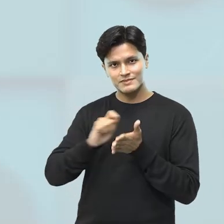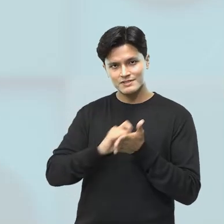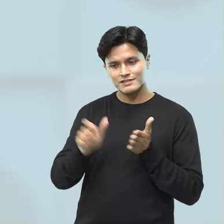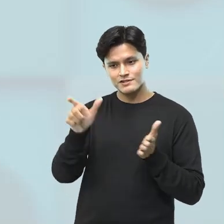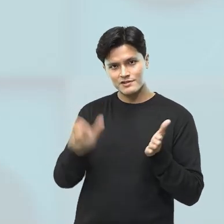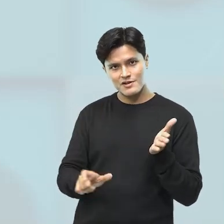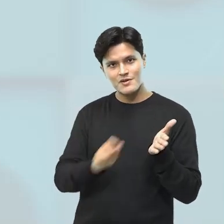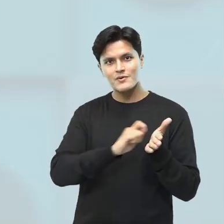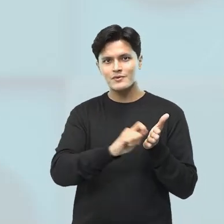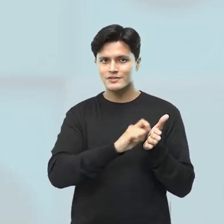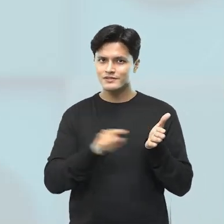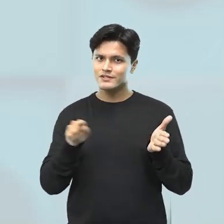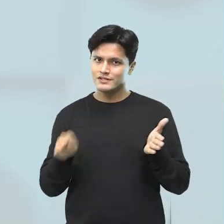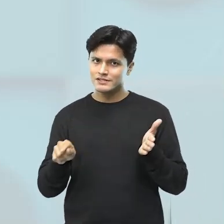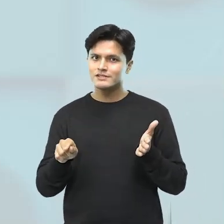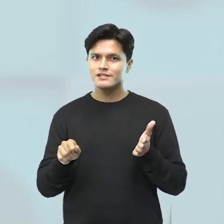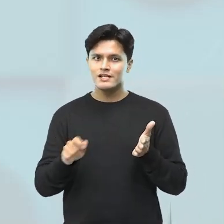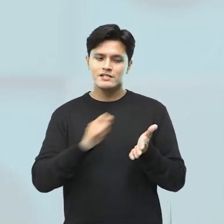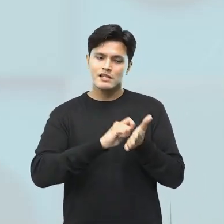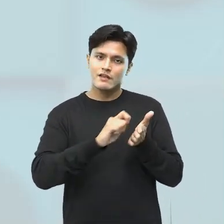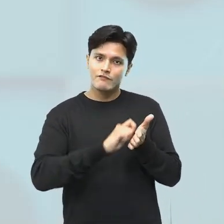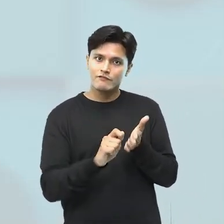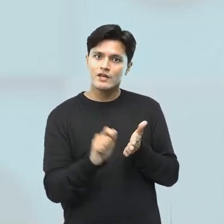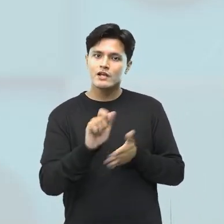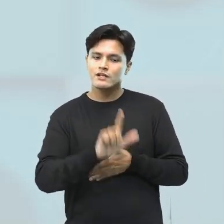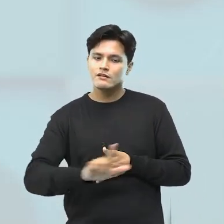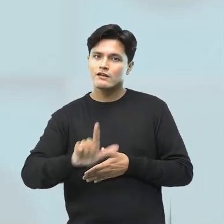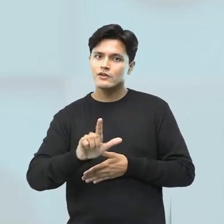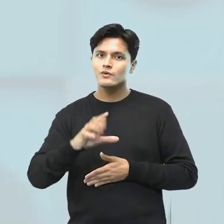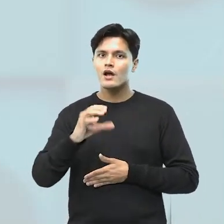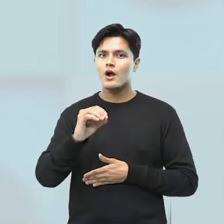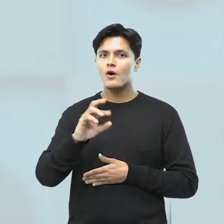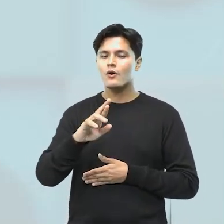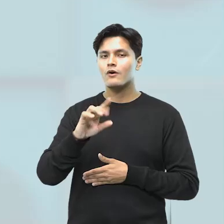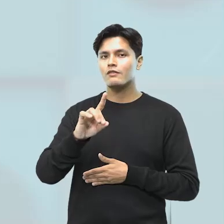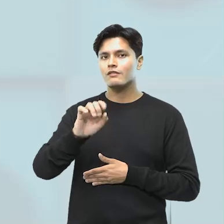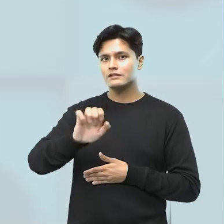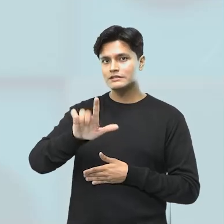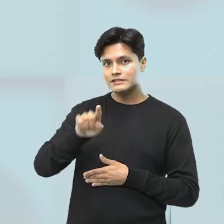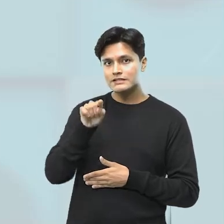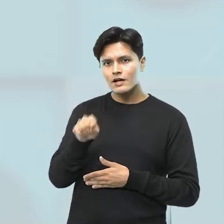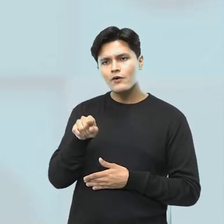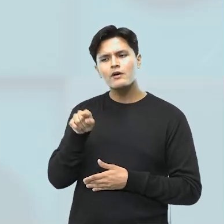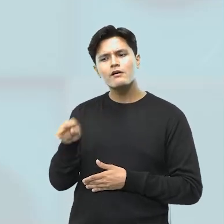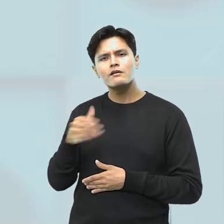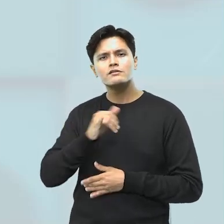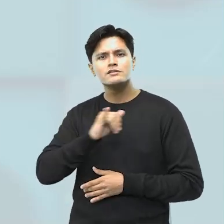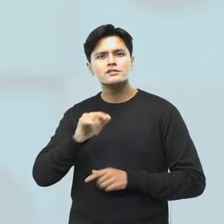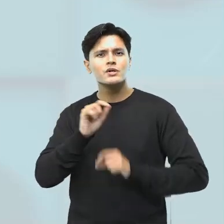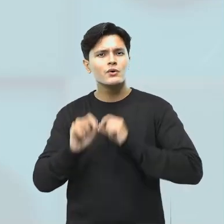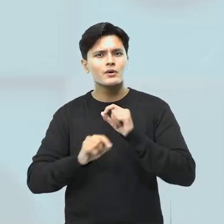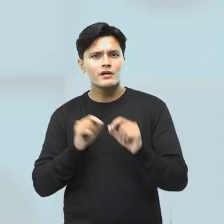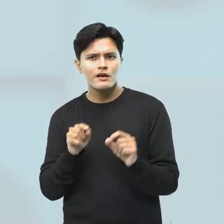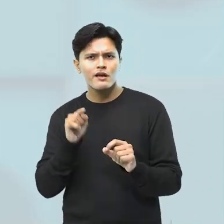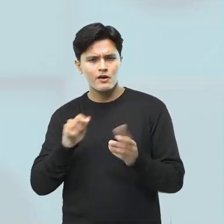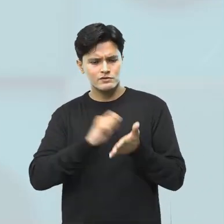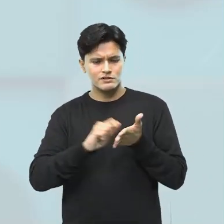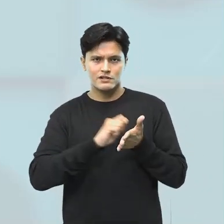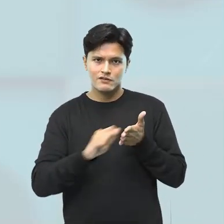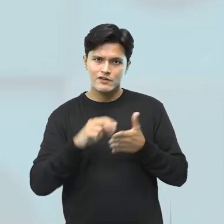esse cordelista, né? Que ele falava que ele não era cordelista, que ele só escrevia, né? Então, olha